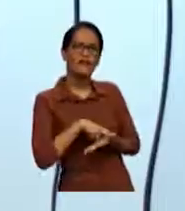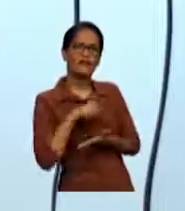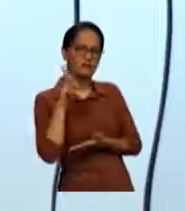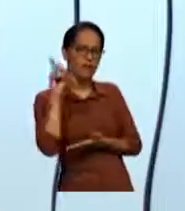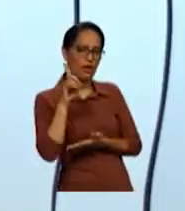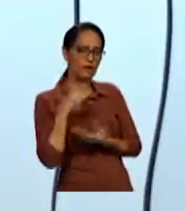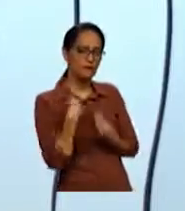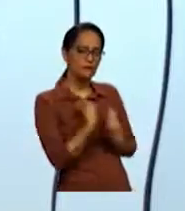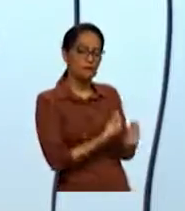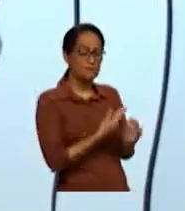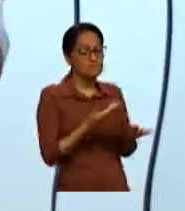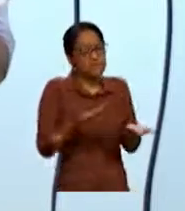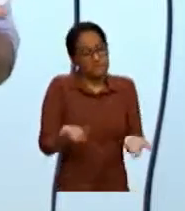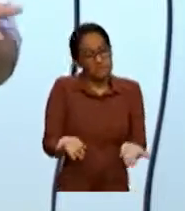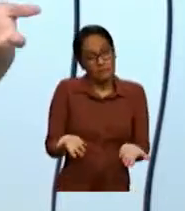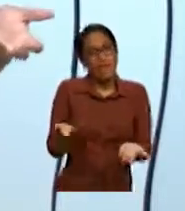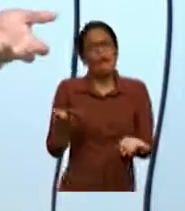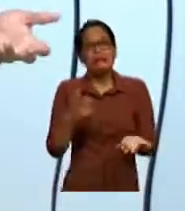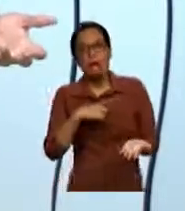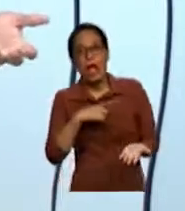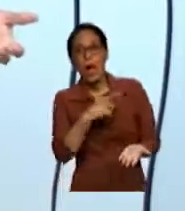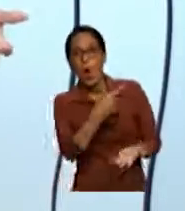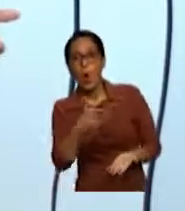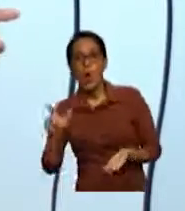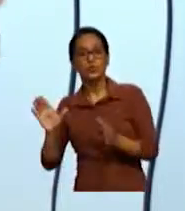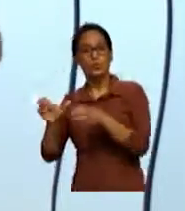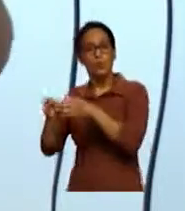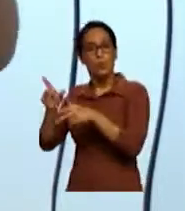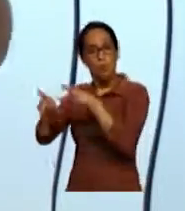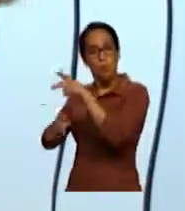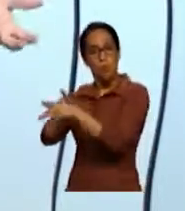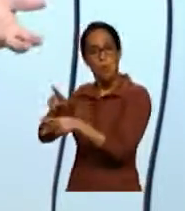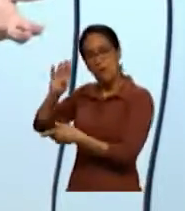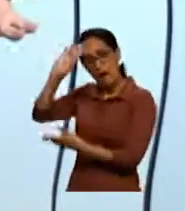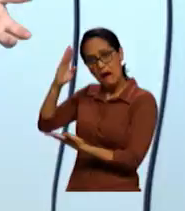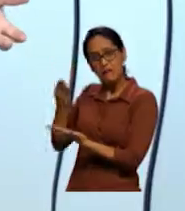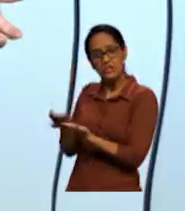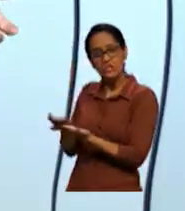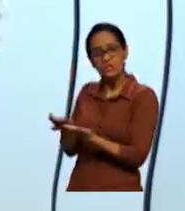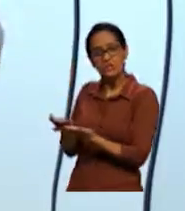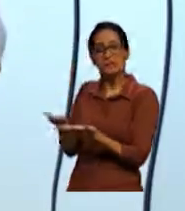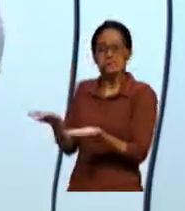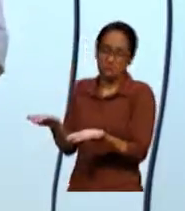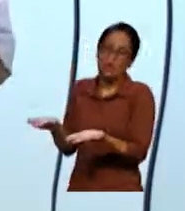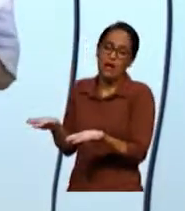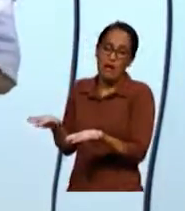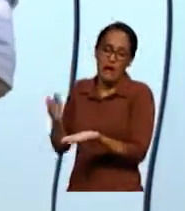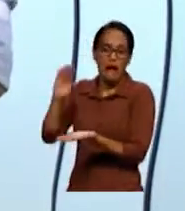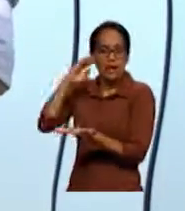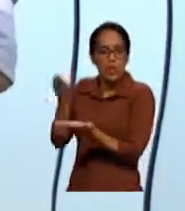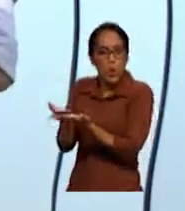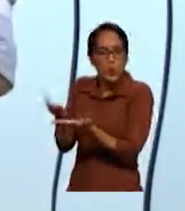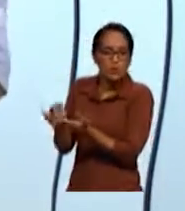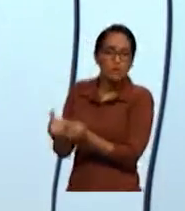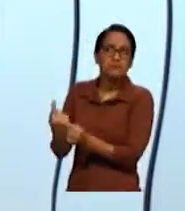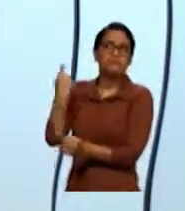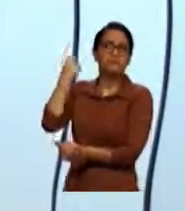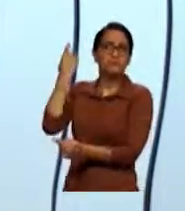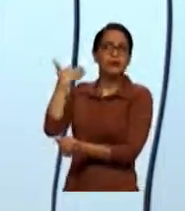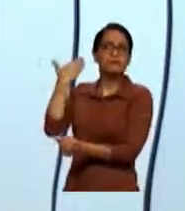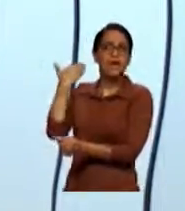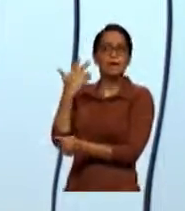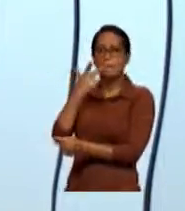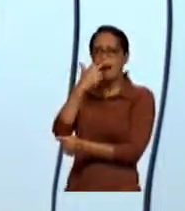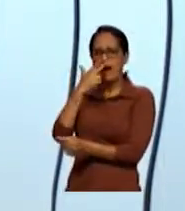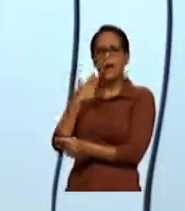Ou outras culturas, outros povos acreditam, ou acreditavam, tem uns que ainda acreditam, que é a presença de